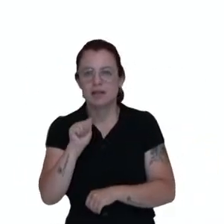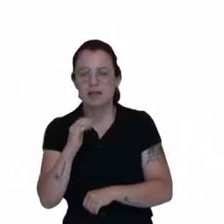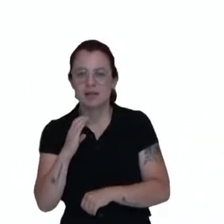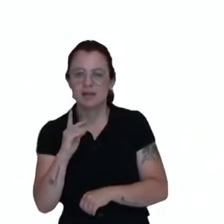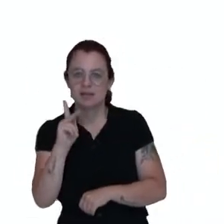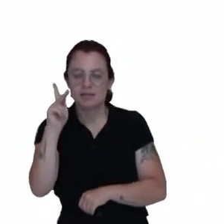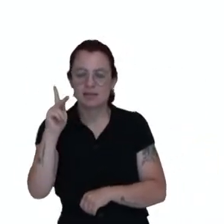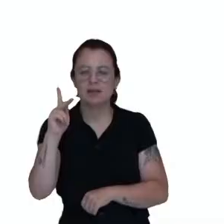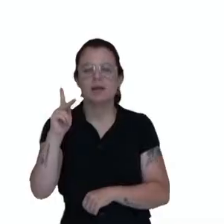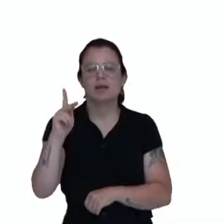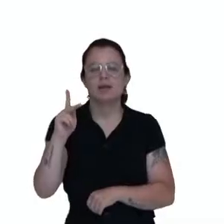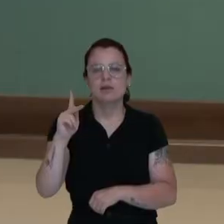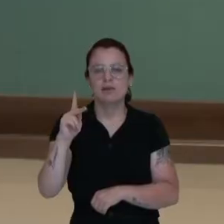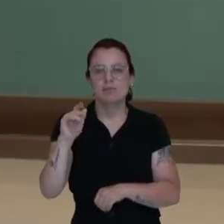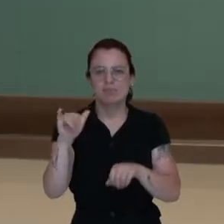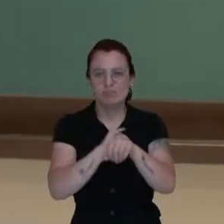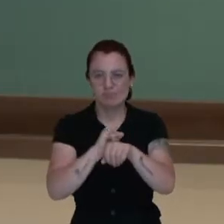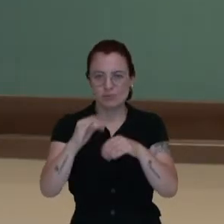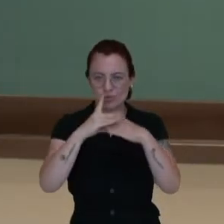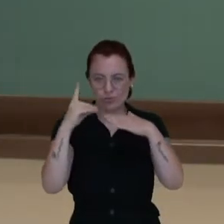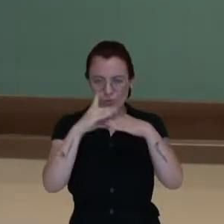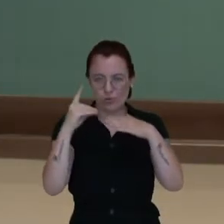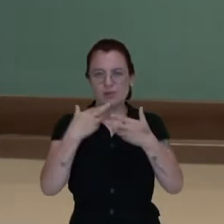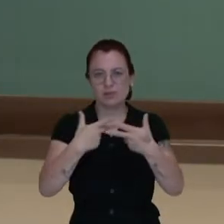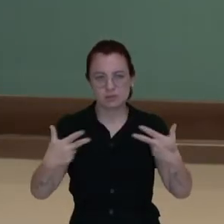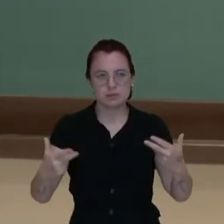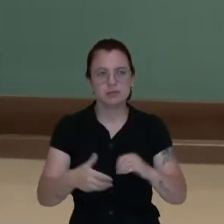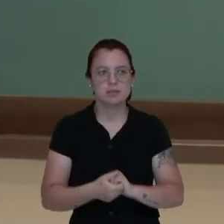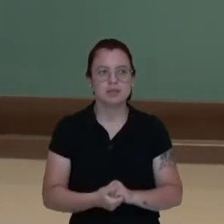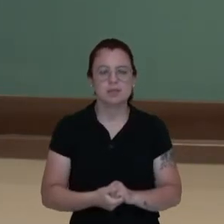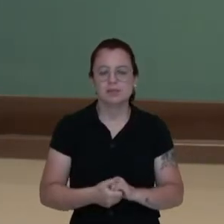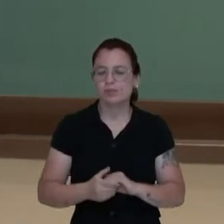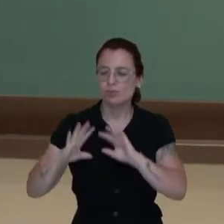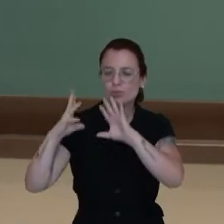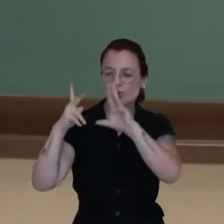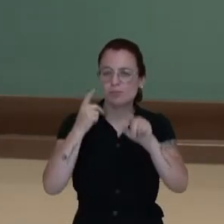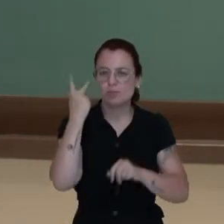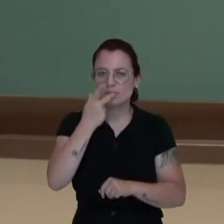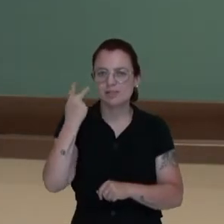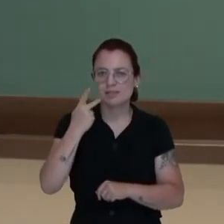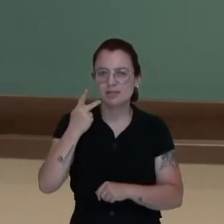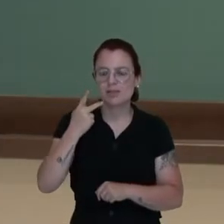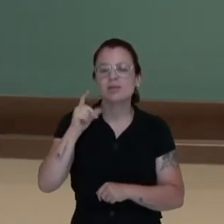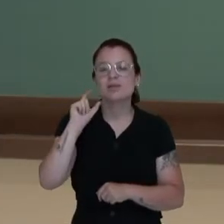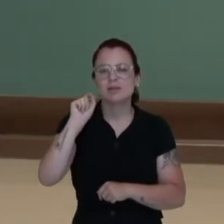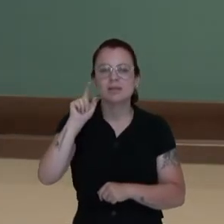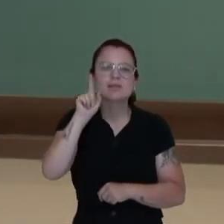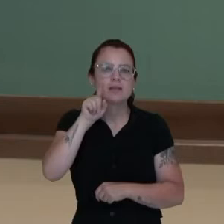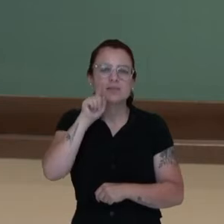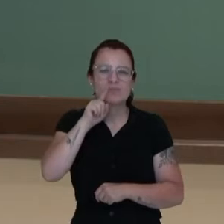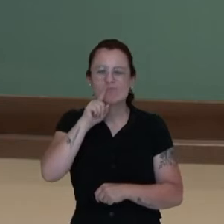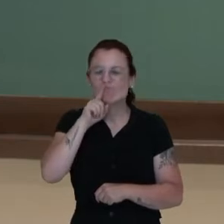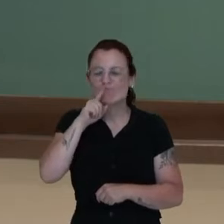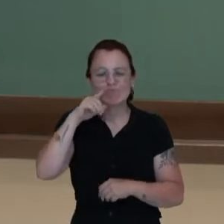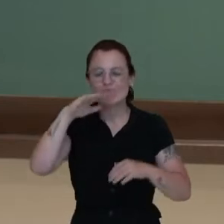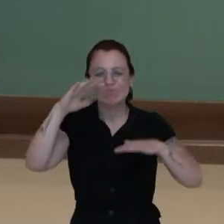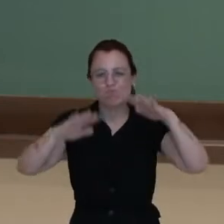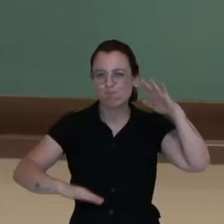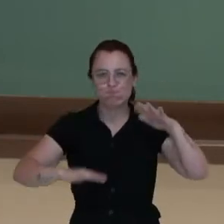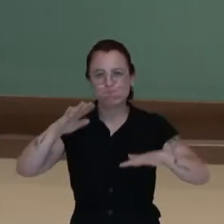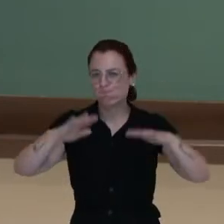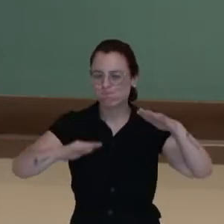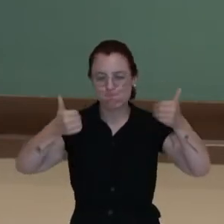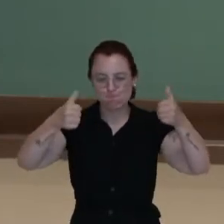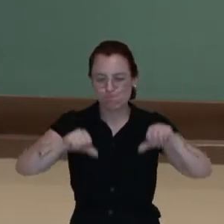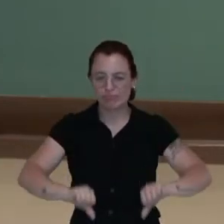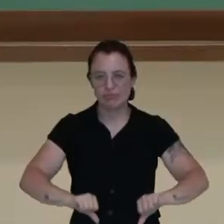vai desestruturar não só a política nova-iorquina, a política, né, dos Estados Unidos, mas vai desestruturar a política